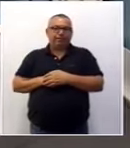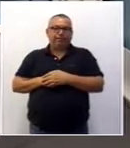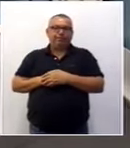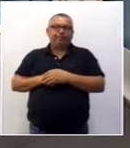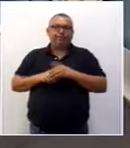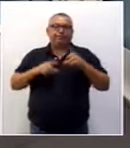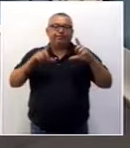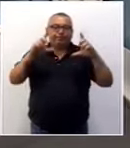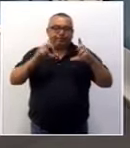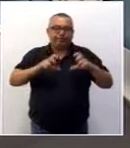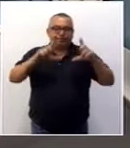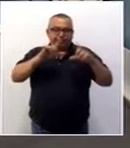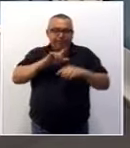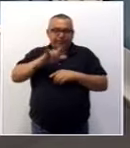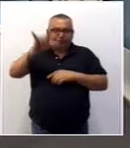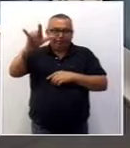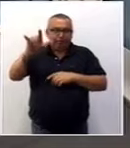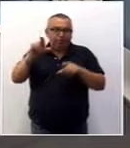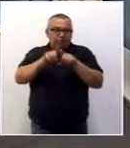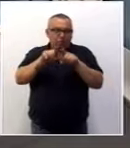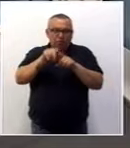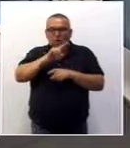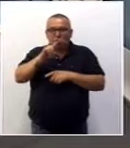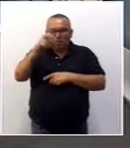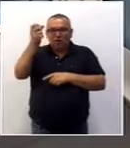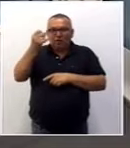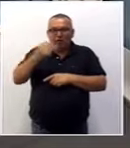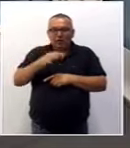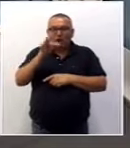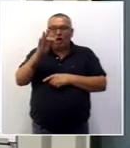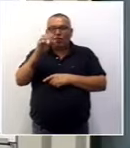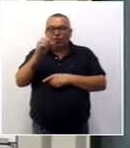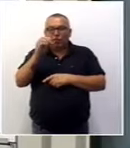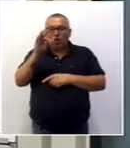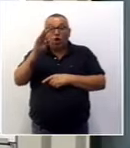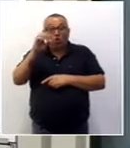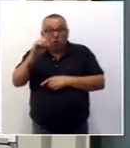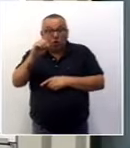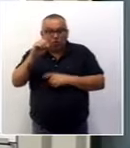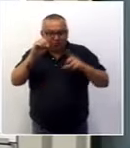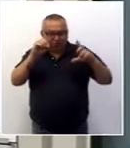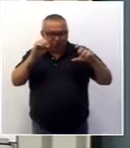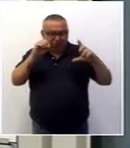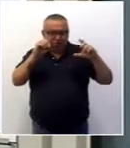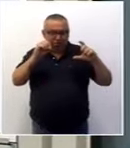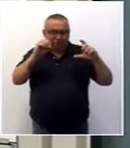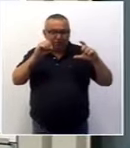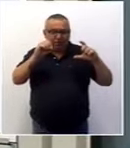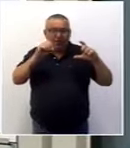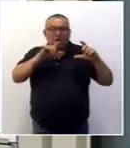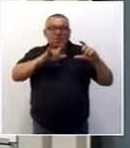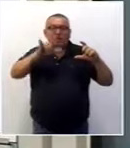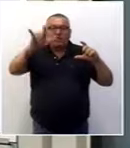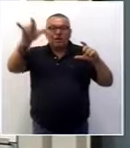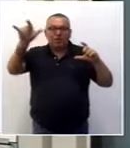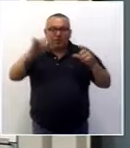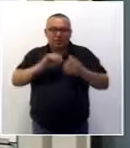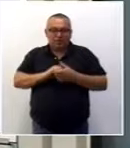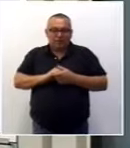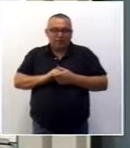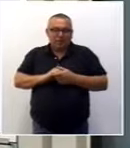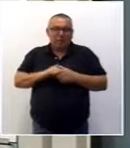fotografias, aerofotogrametria, como o nome já diz, né? A gente está falando de fotografias tomadas de um avião, né?